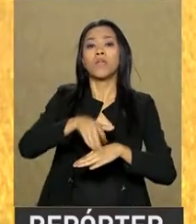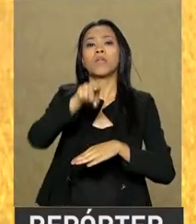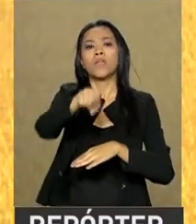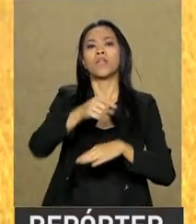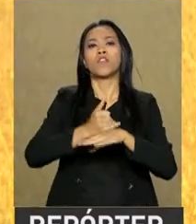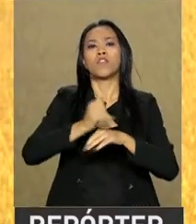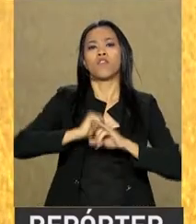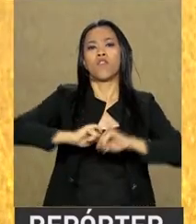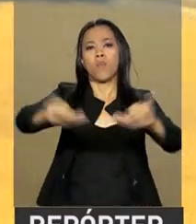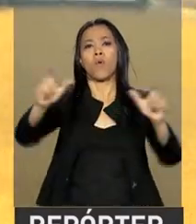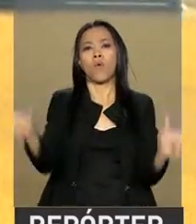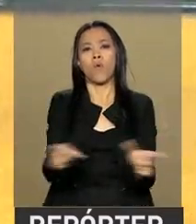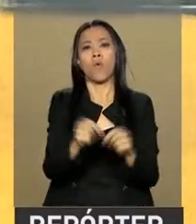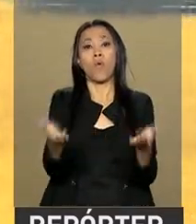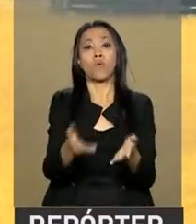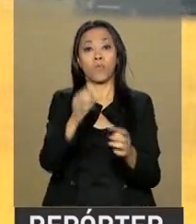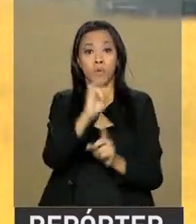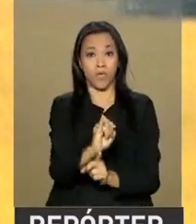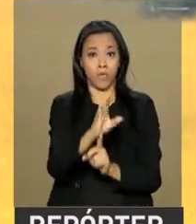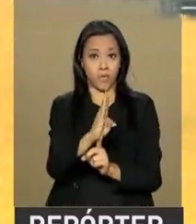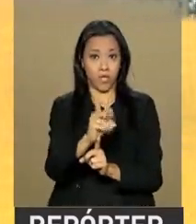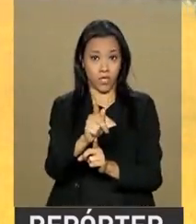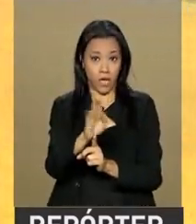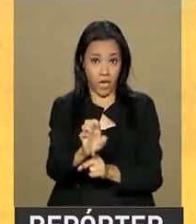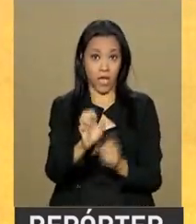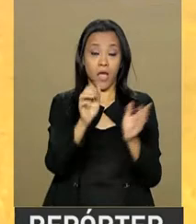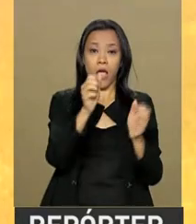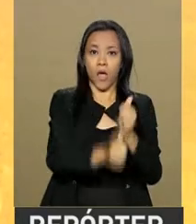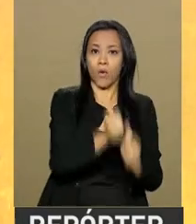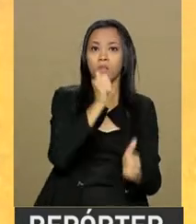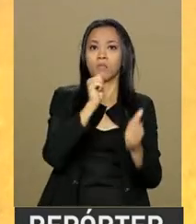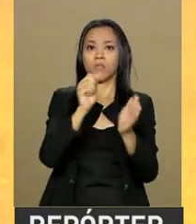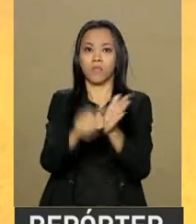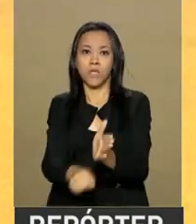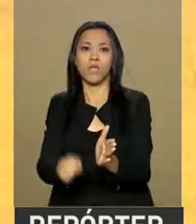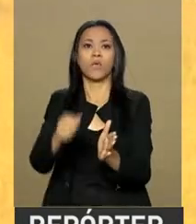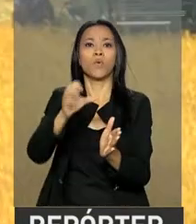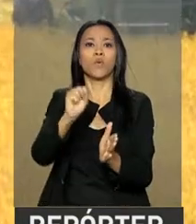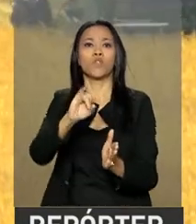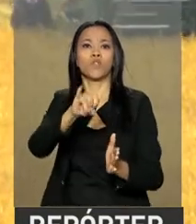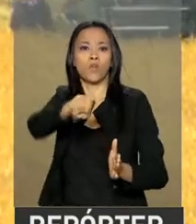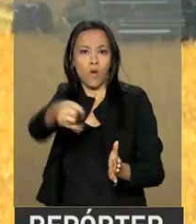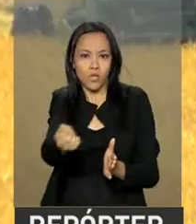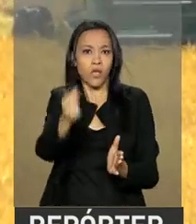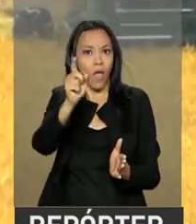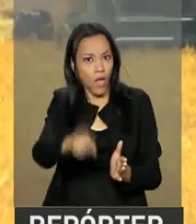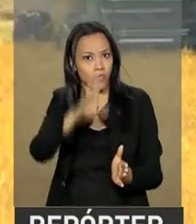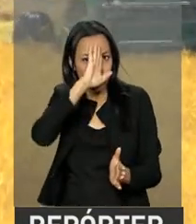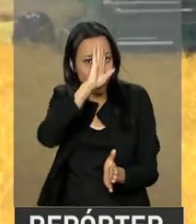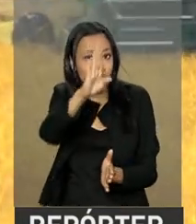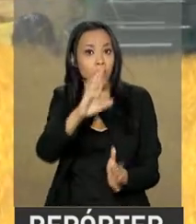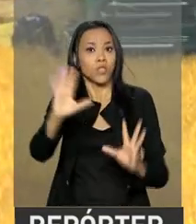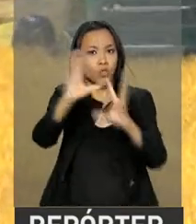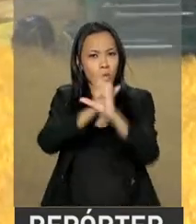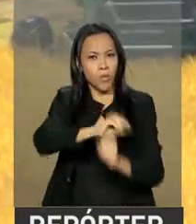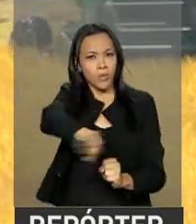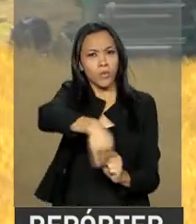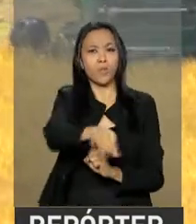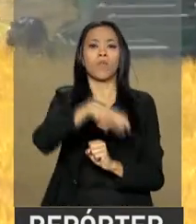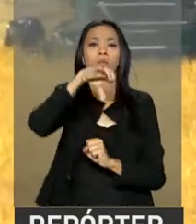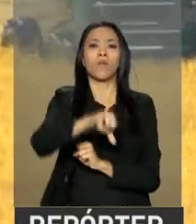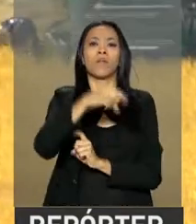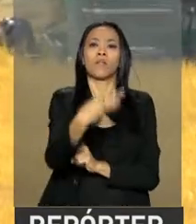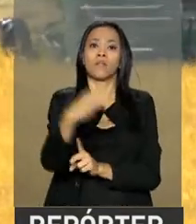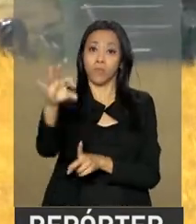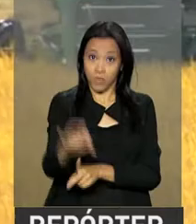safra divulgado hoje pelo ibge o arroz o milho ea soja são os destaques somados representaram 93